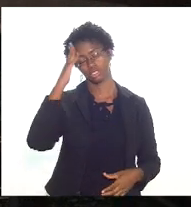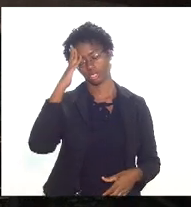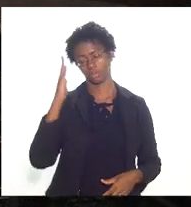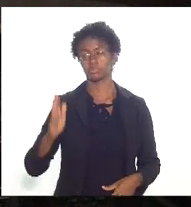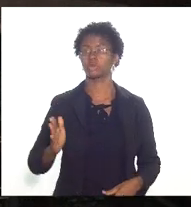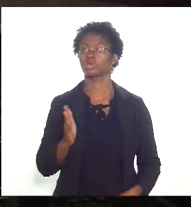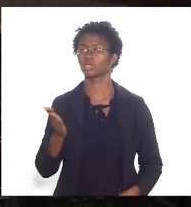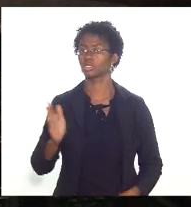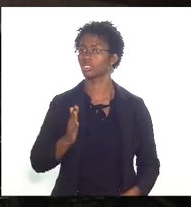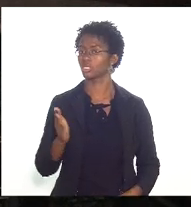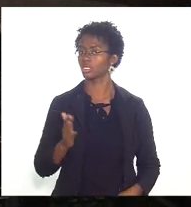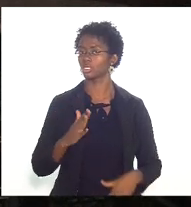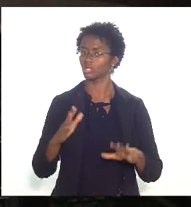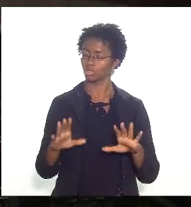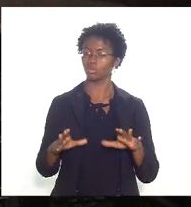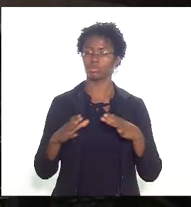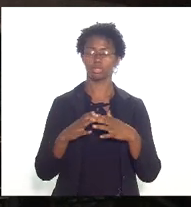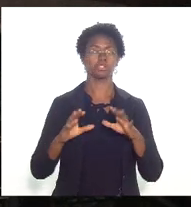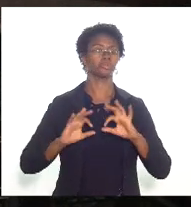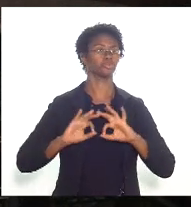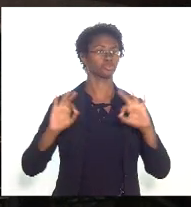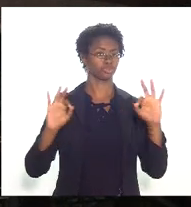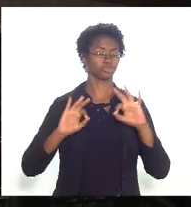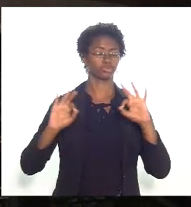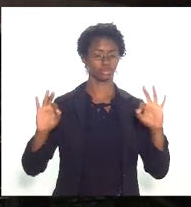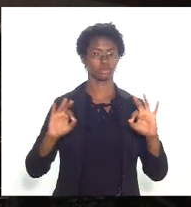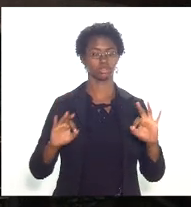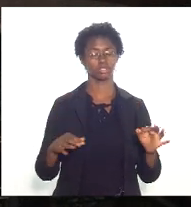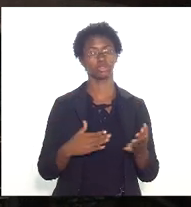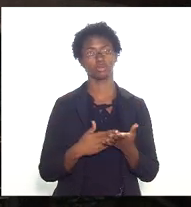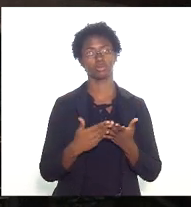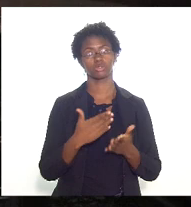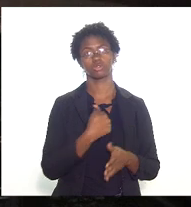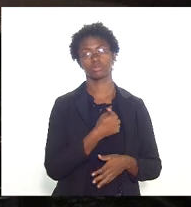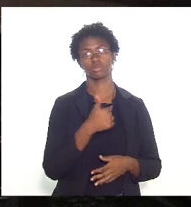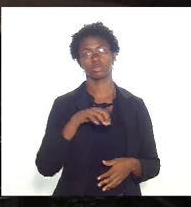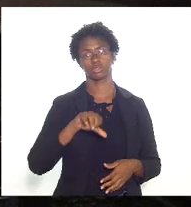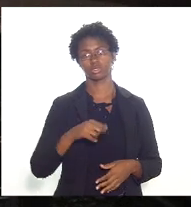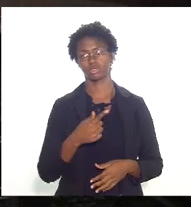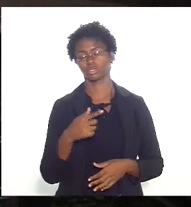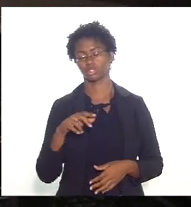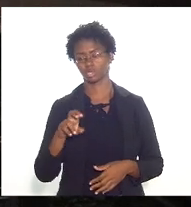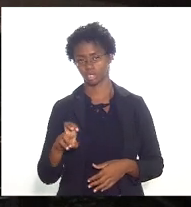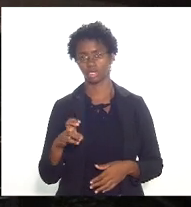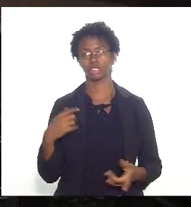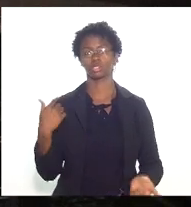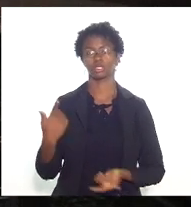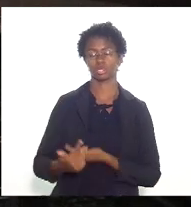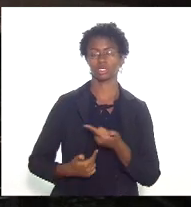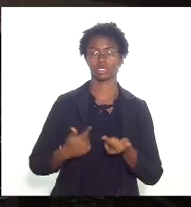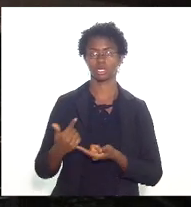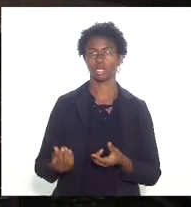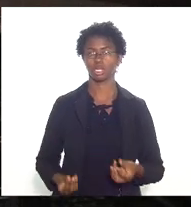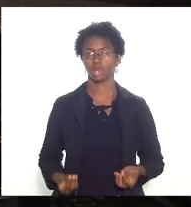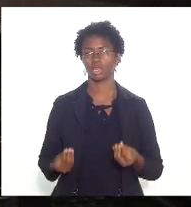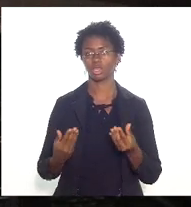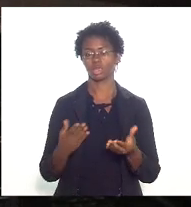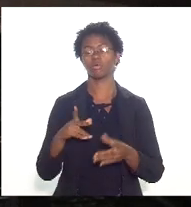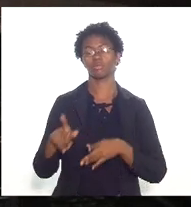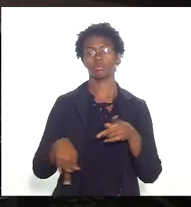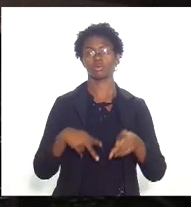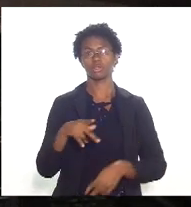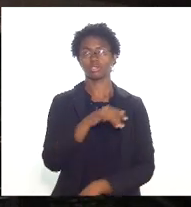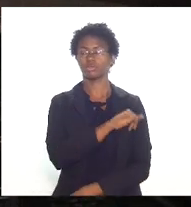é é uma companhia de excelência e que desde 1975 vem prestando um serviço de qualidade para população